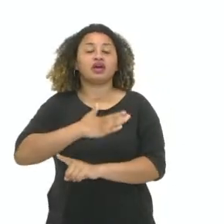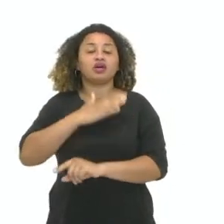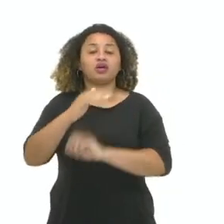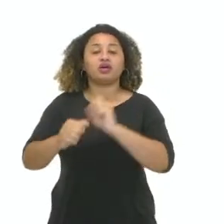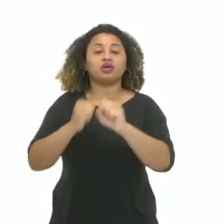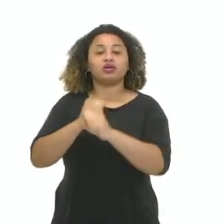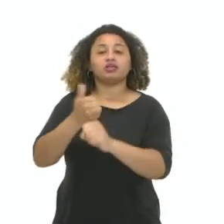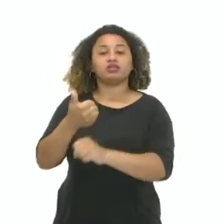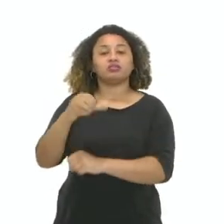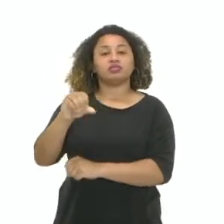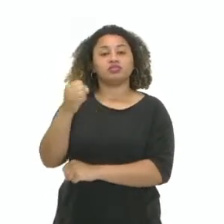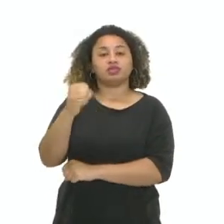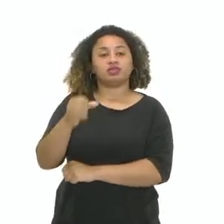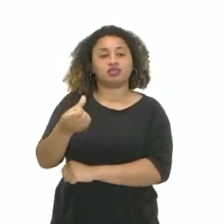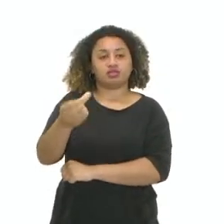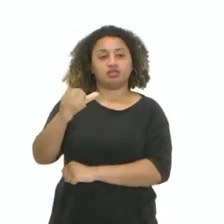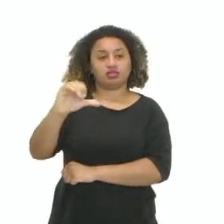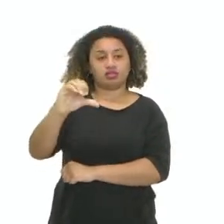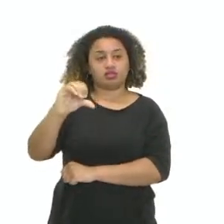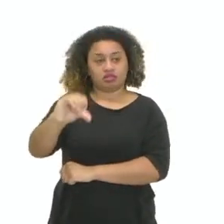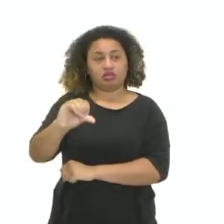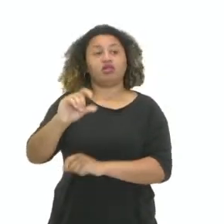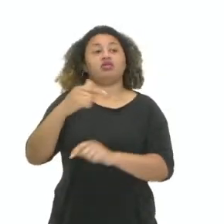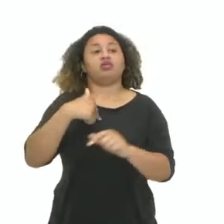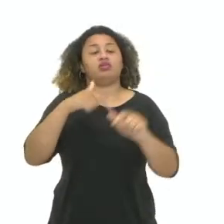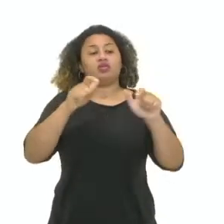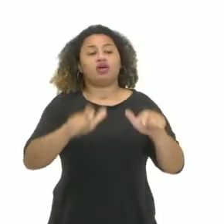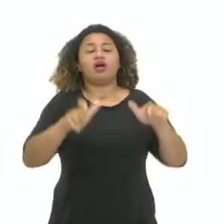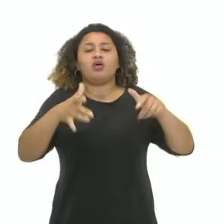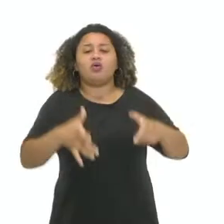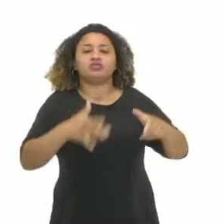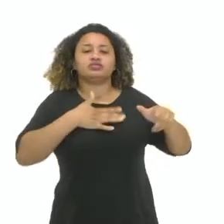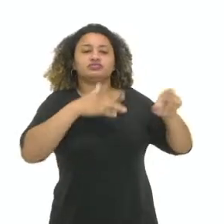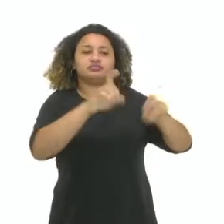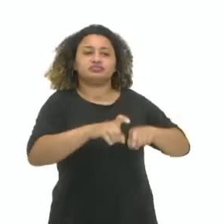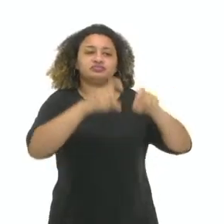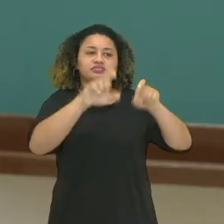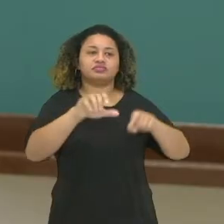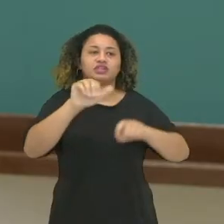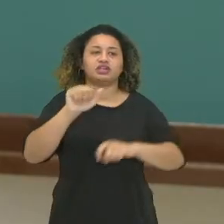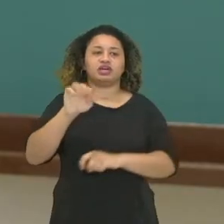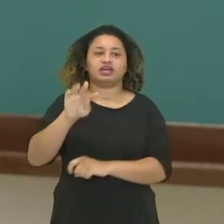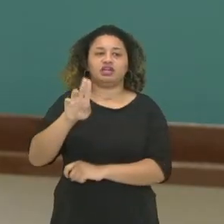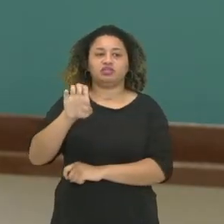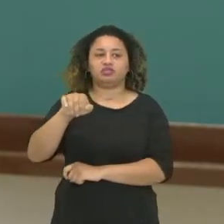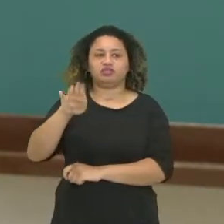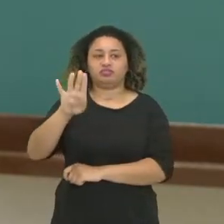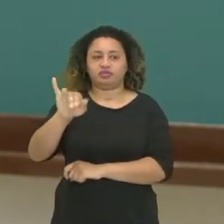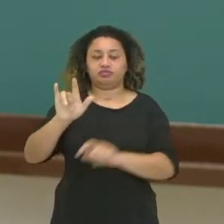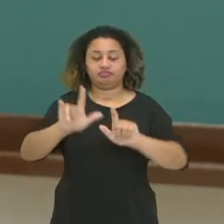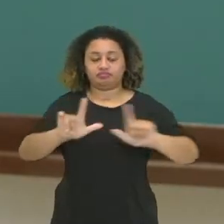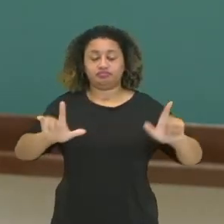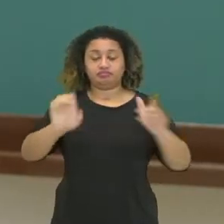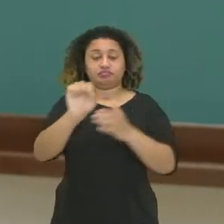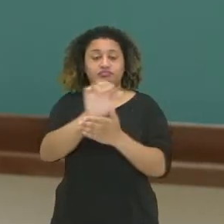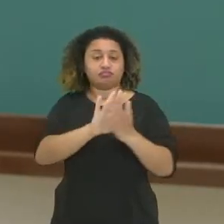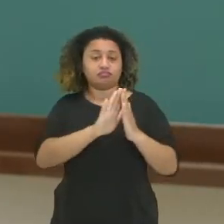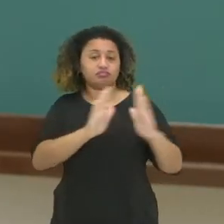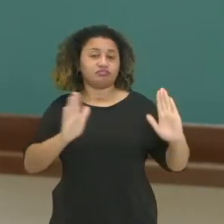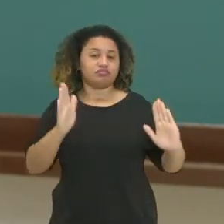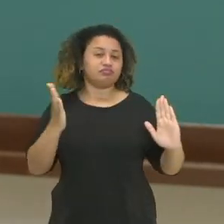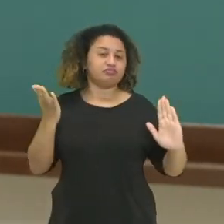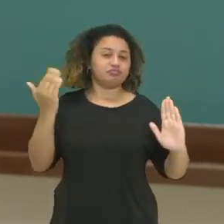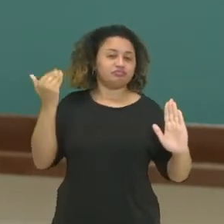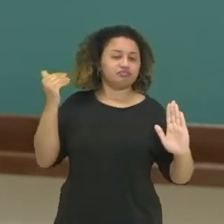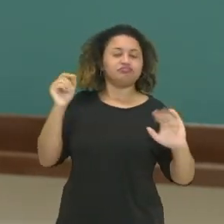de 1869, na minha bela chácara de Catumbi. Então, aqui uma imagem da época para você